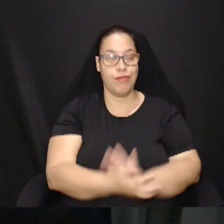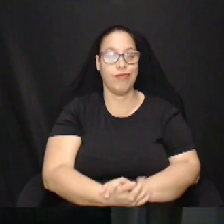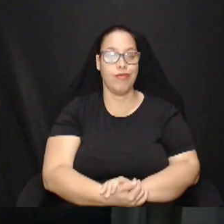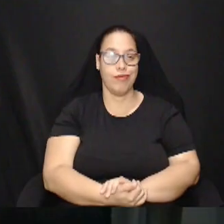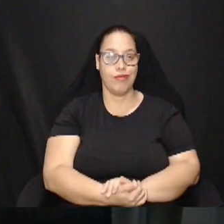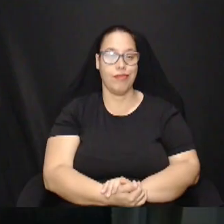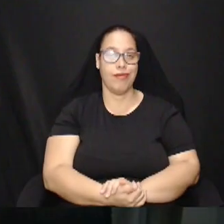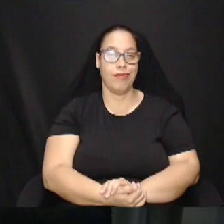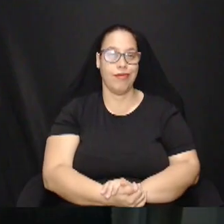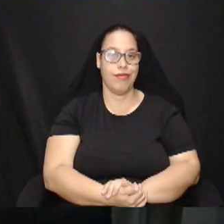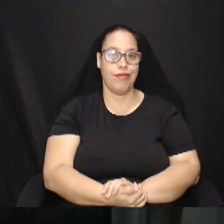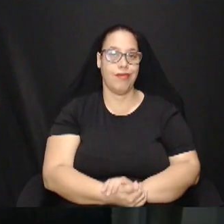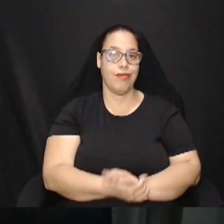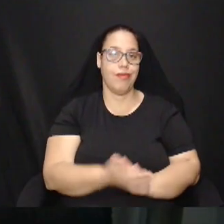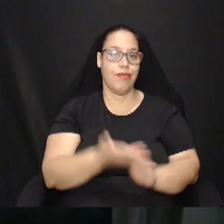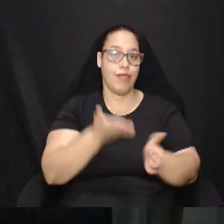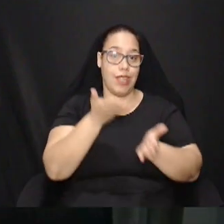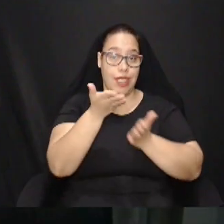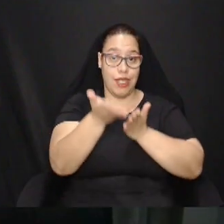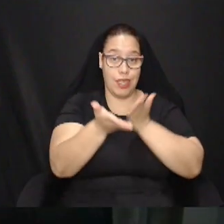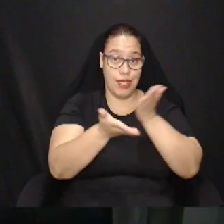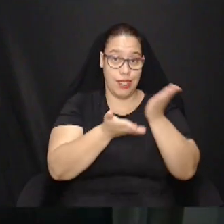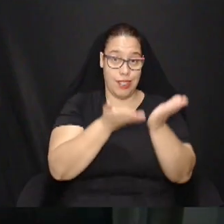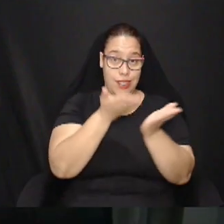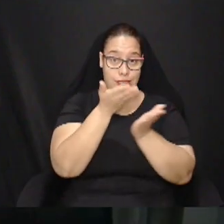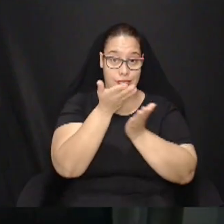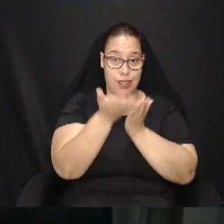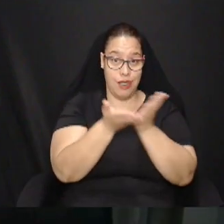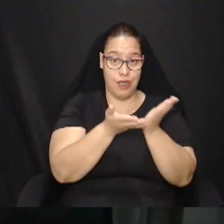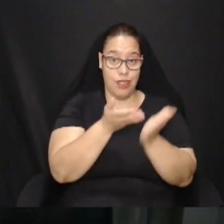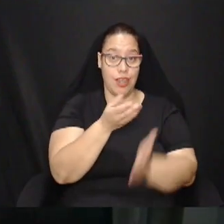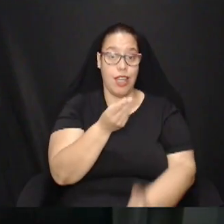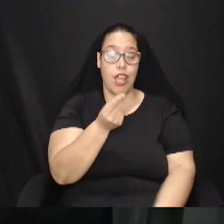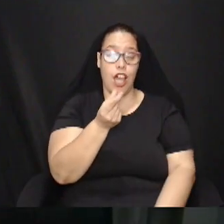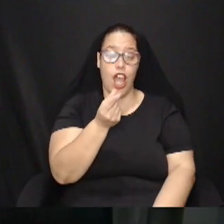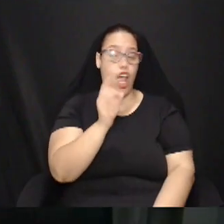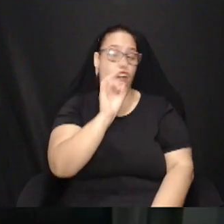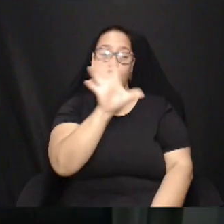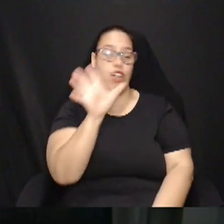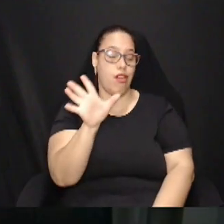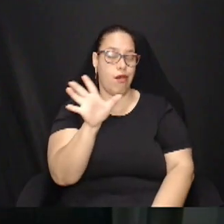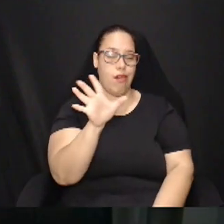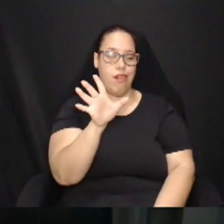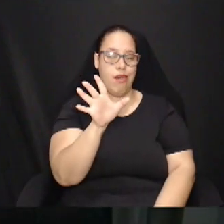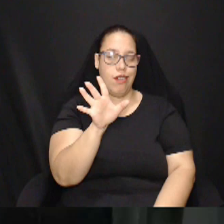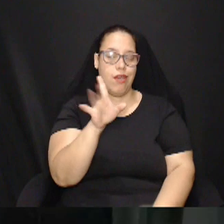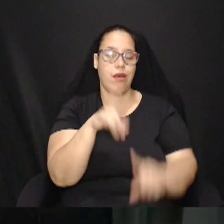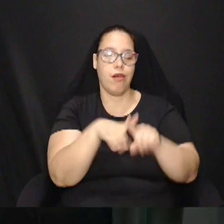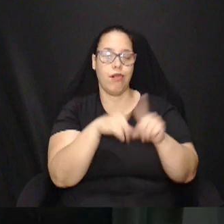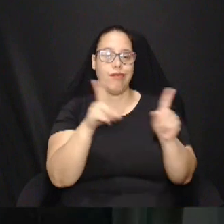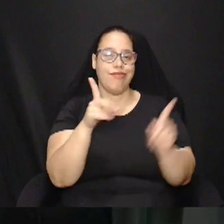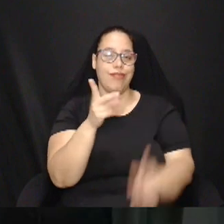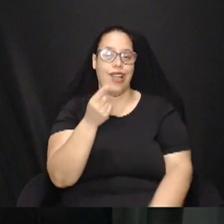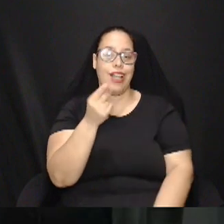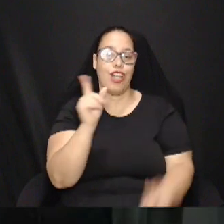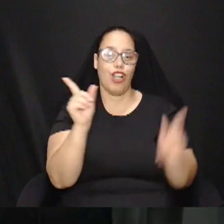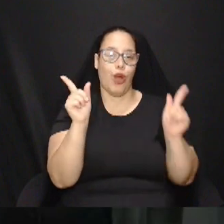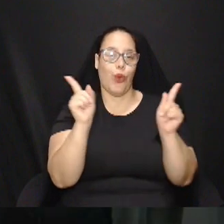estou colocando a equação apenas em dinheiro, mas os dinheiros sempre são curtos.